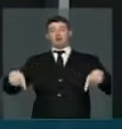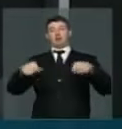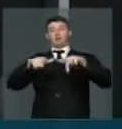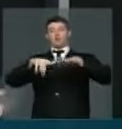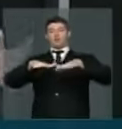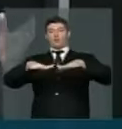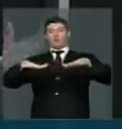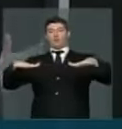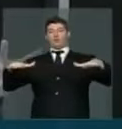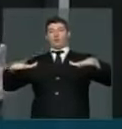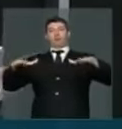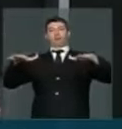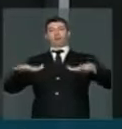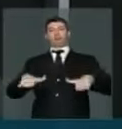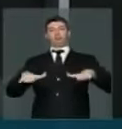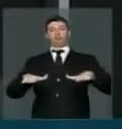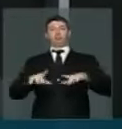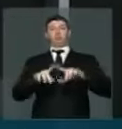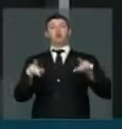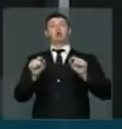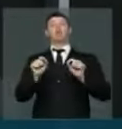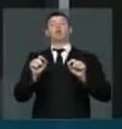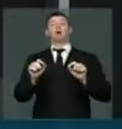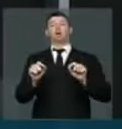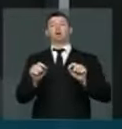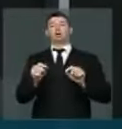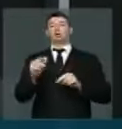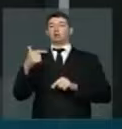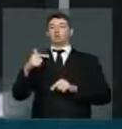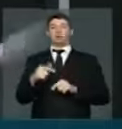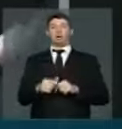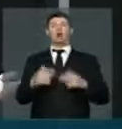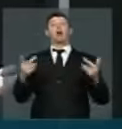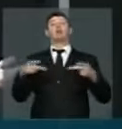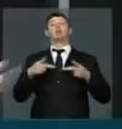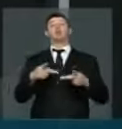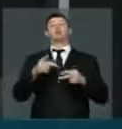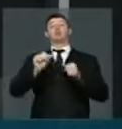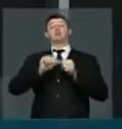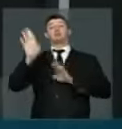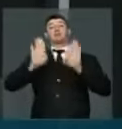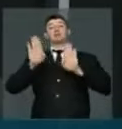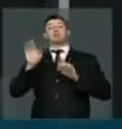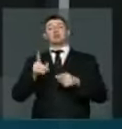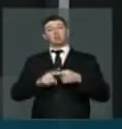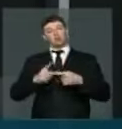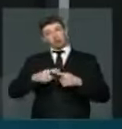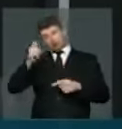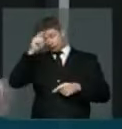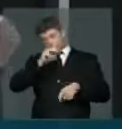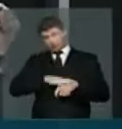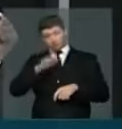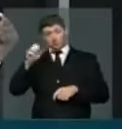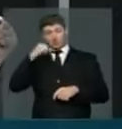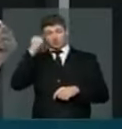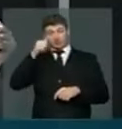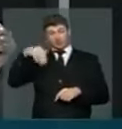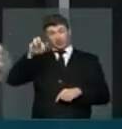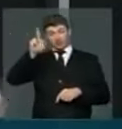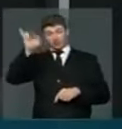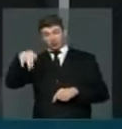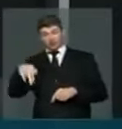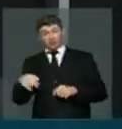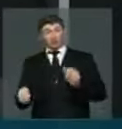mas faz a terraplanagem daquilo que não tem, que é o projeto para licitar obra, Porque o mais difícil, o senador Eduardo